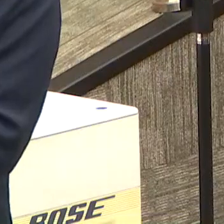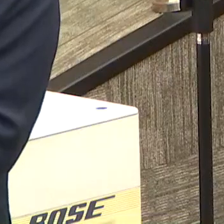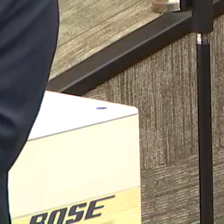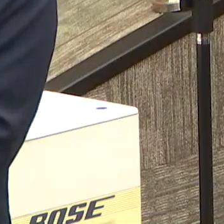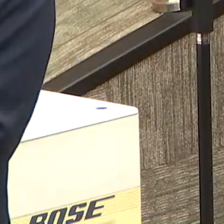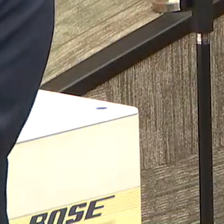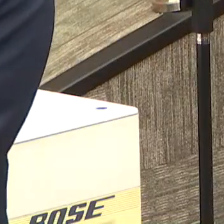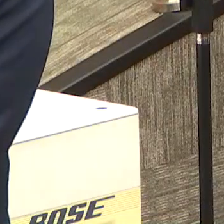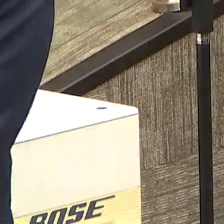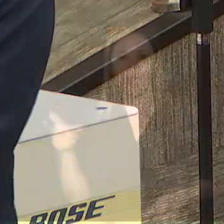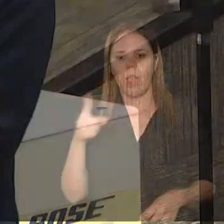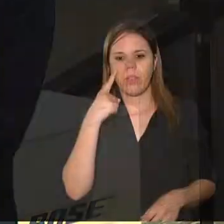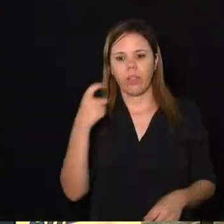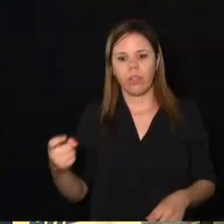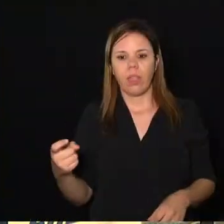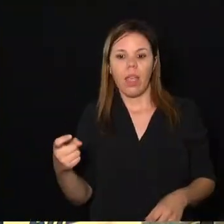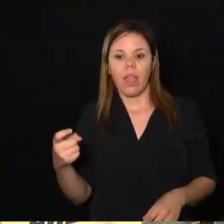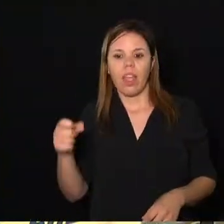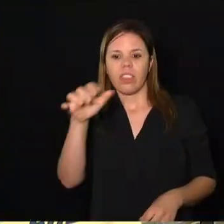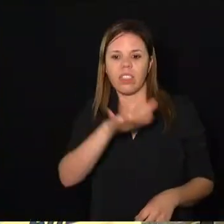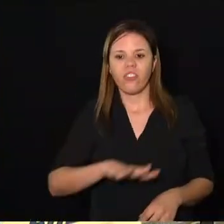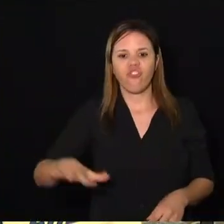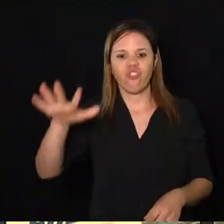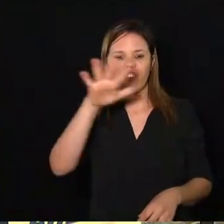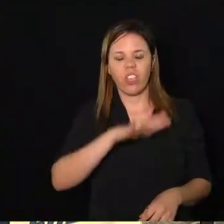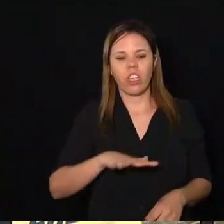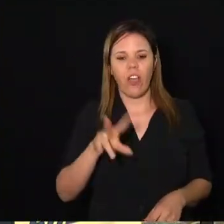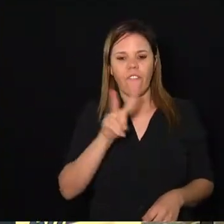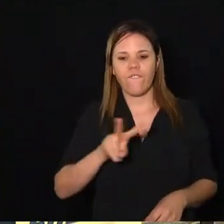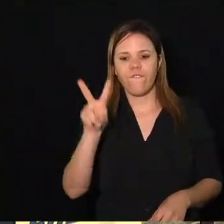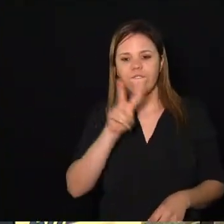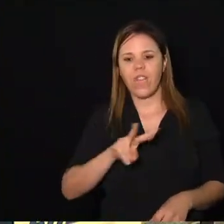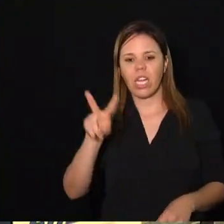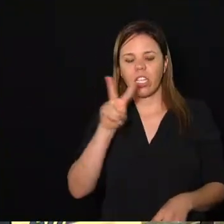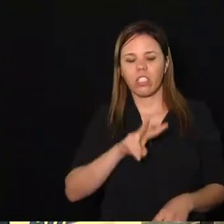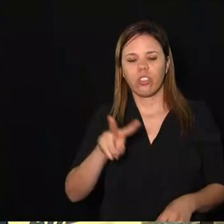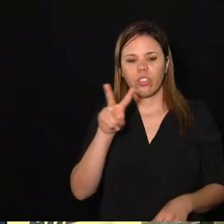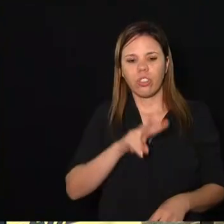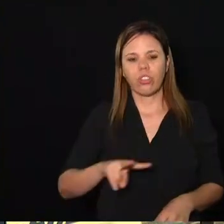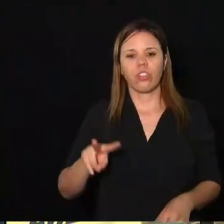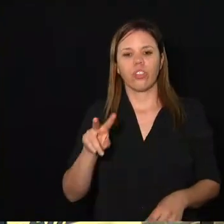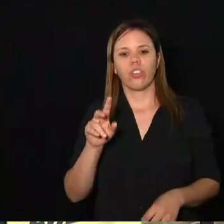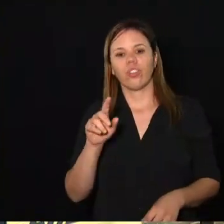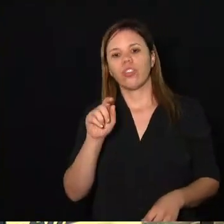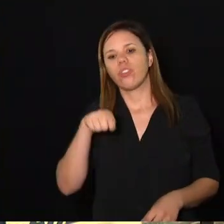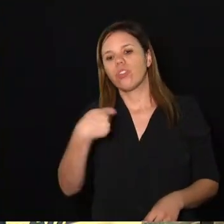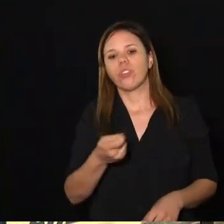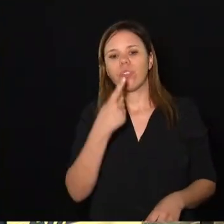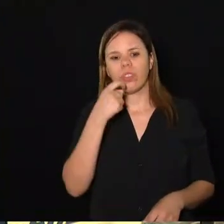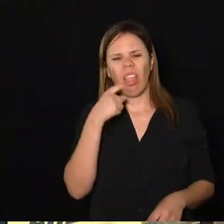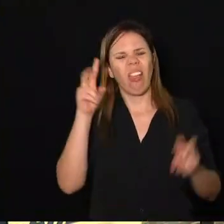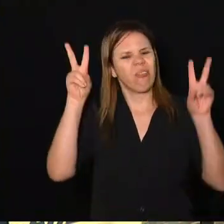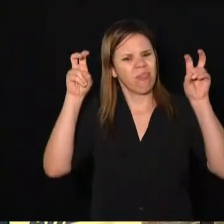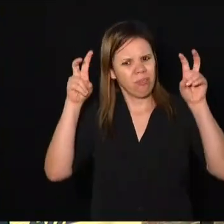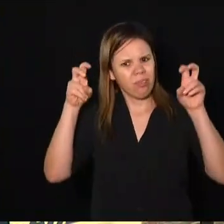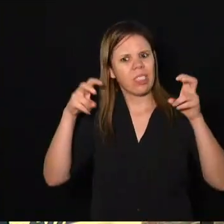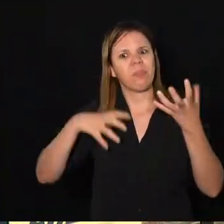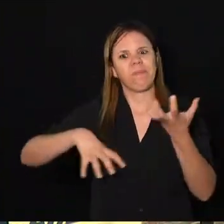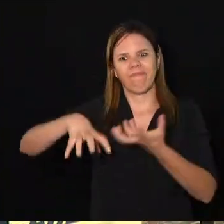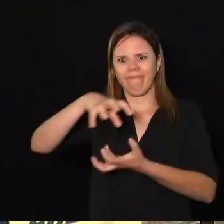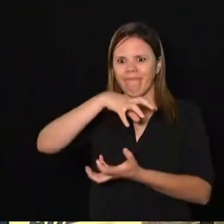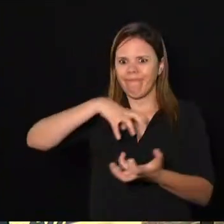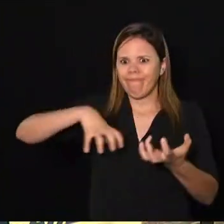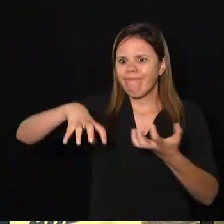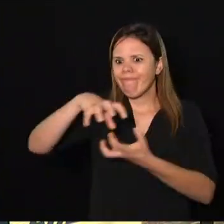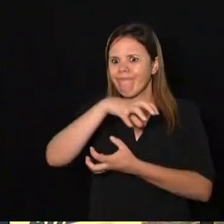geral. Ao meu lado está o vereador Gilberto Vermelho, que convocou essa audiência. Vereador, boa tarde. Tema polêmico, né? A gente viu plenário